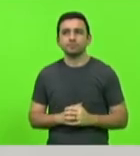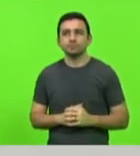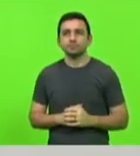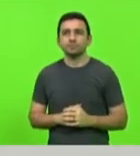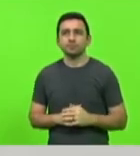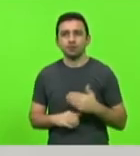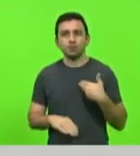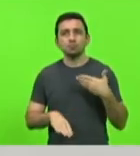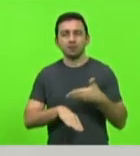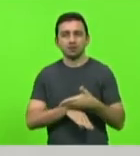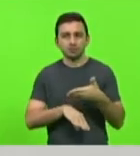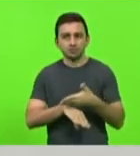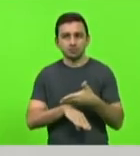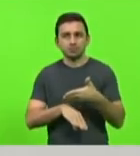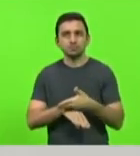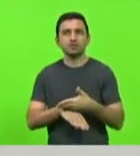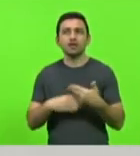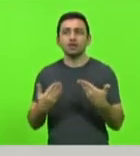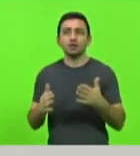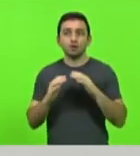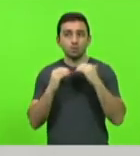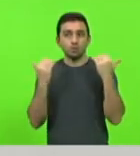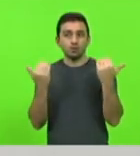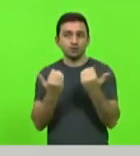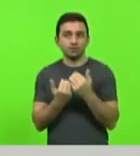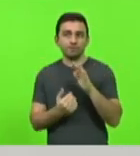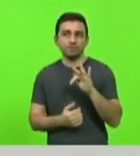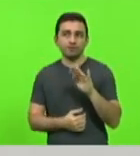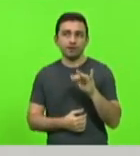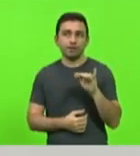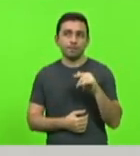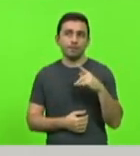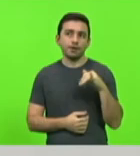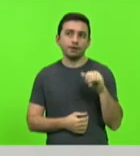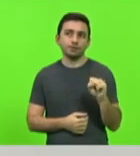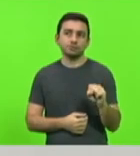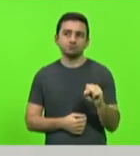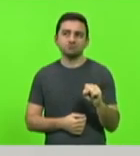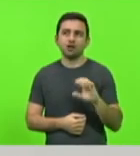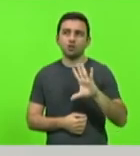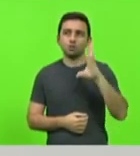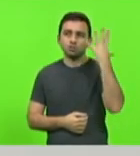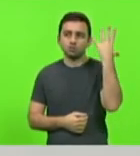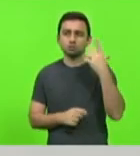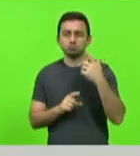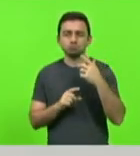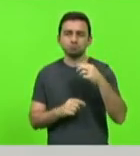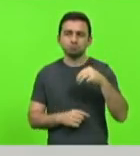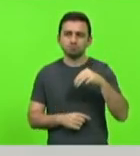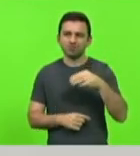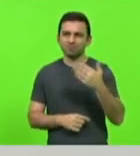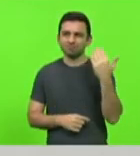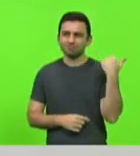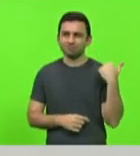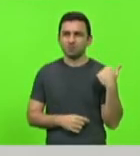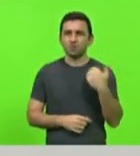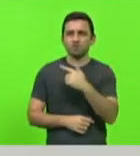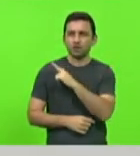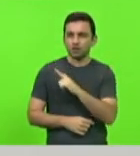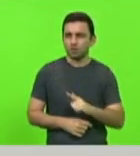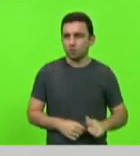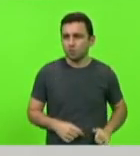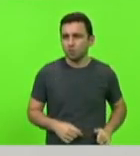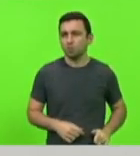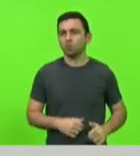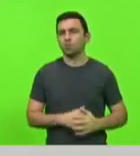Participei também do Congresso da FEAPAS, que aconteceu há poucos minutos atrás, juntamente com o governador, juntamente